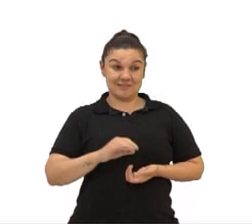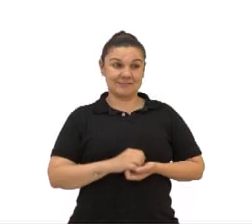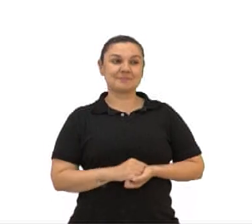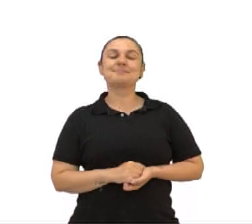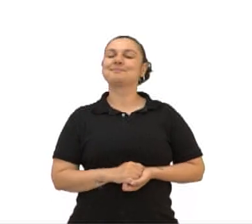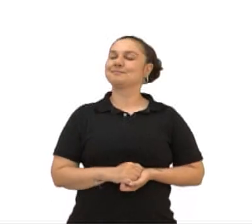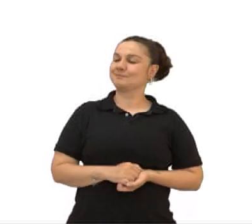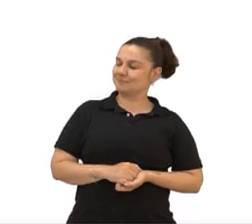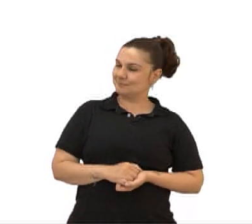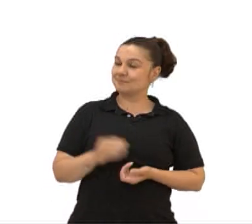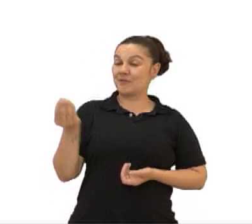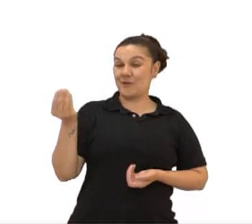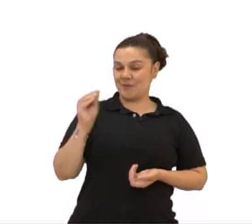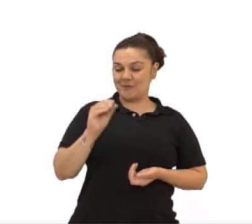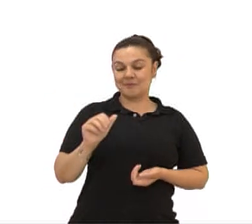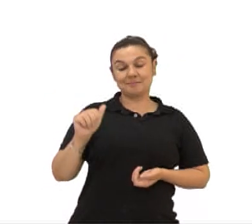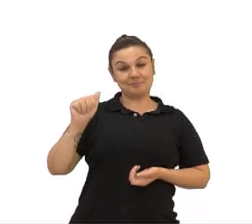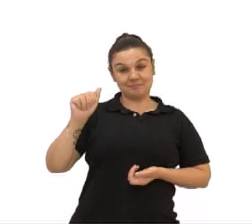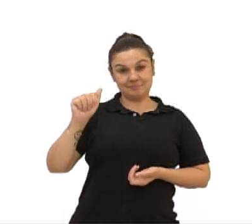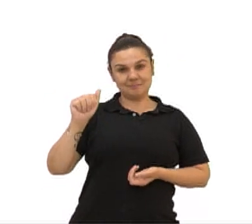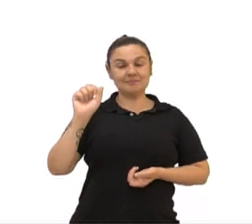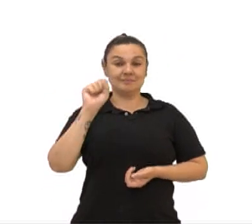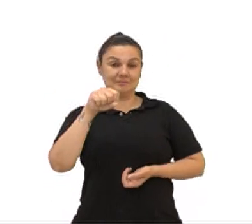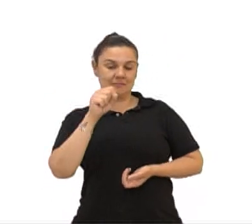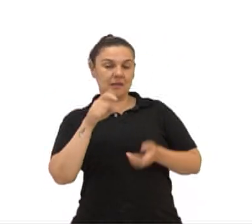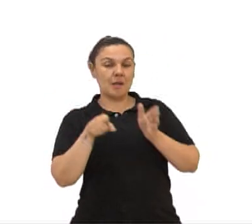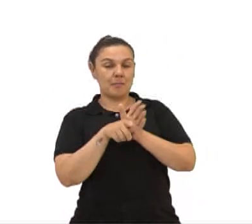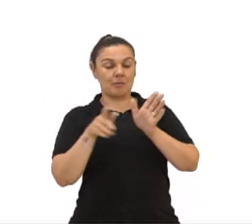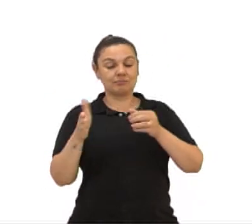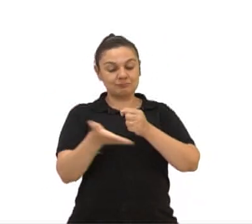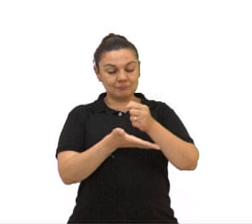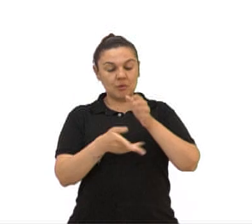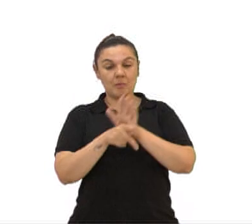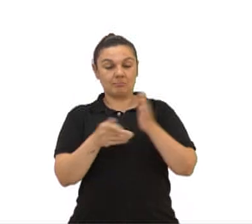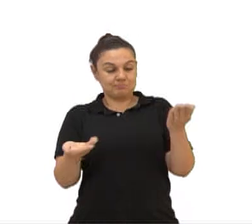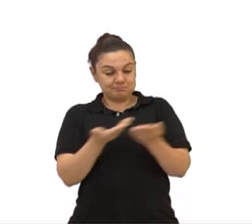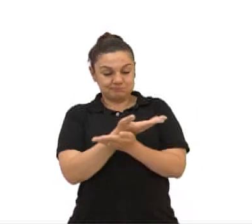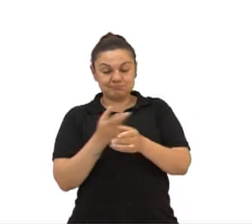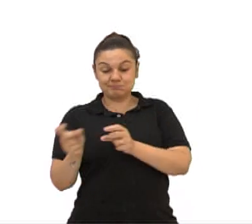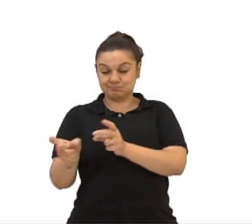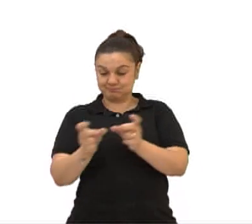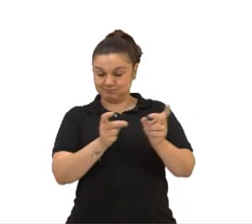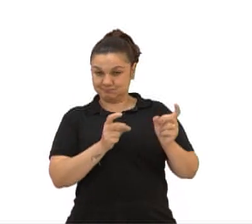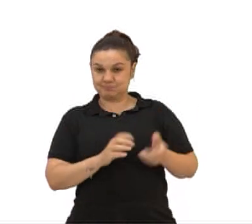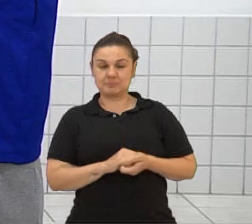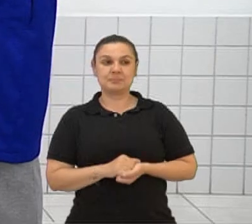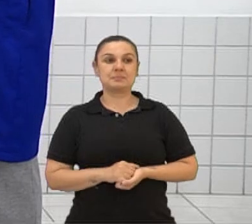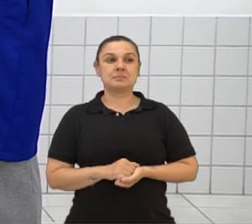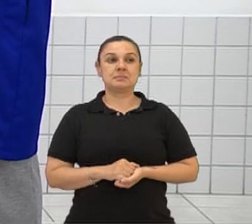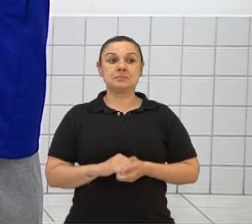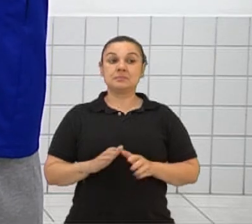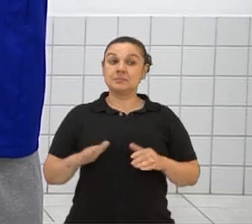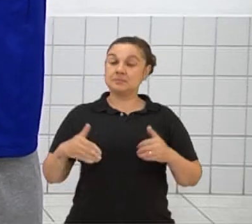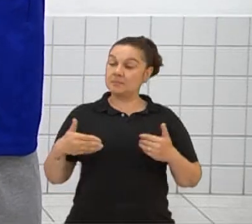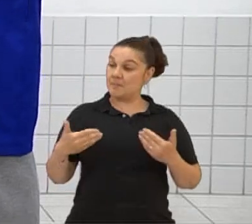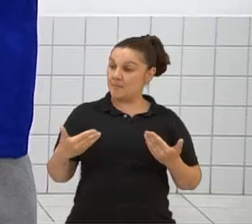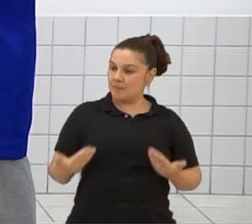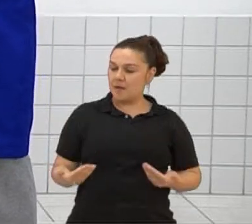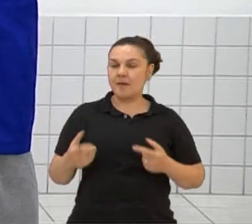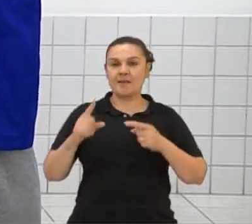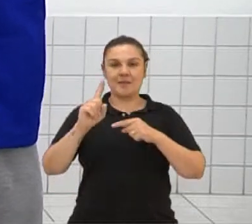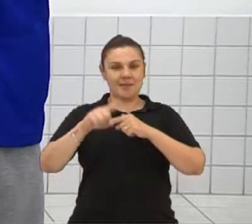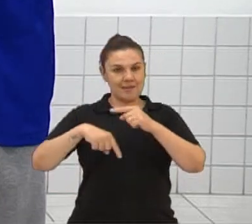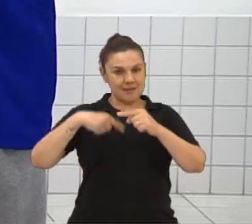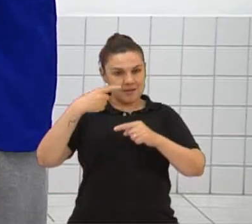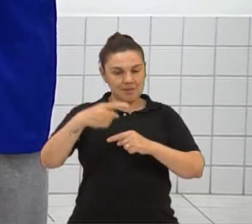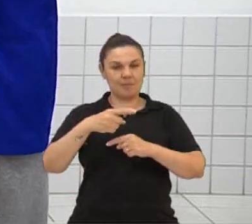acertou? Quem acertou que é A, alternativa A. Então, ele é um esporte fundamentado nas relações comerciais, né? Aí,